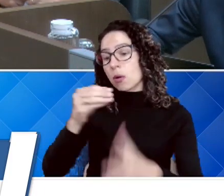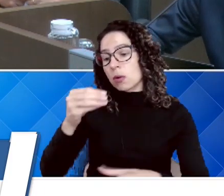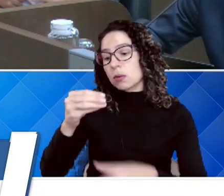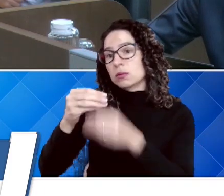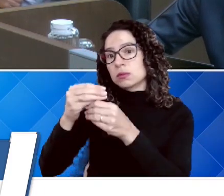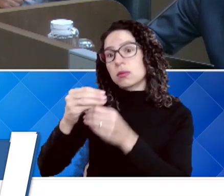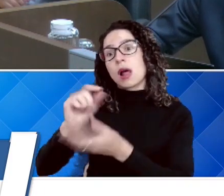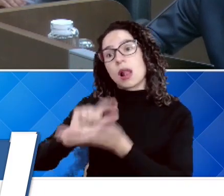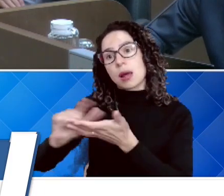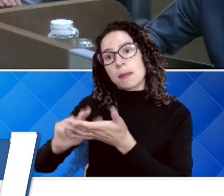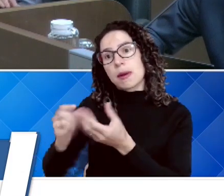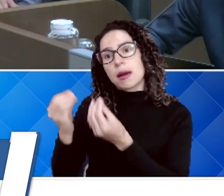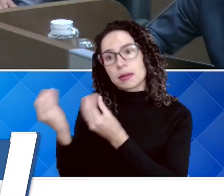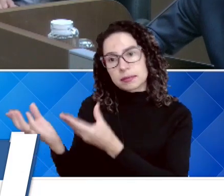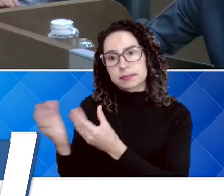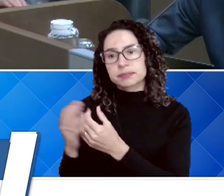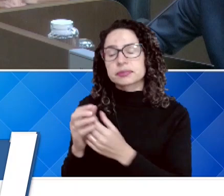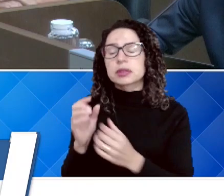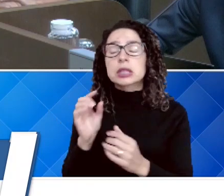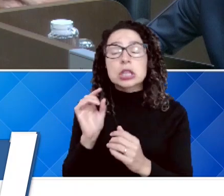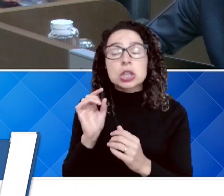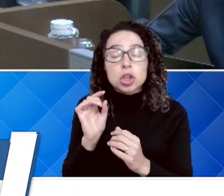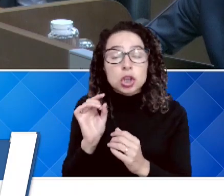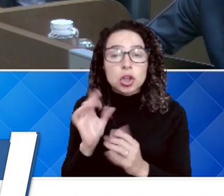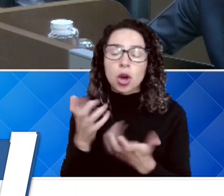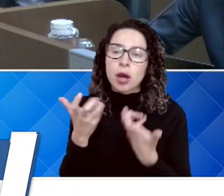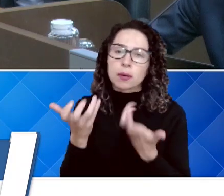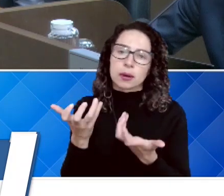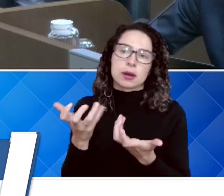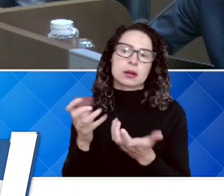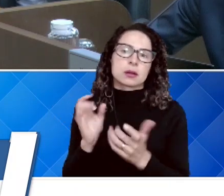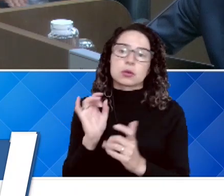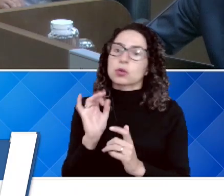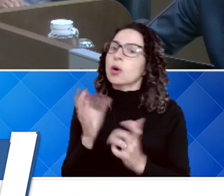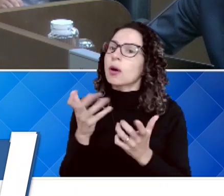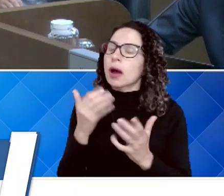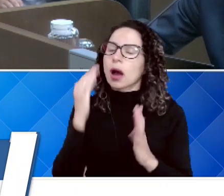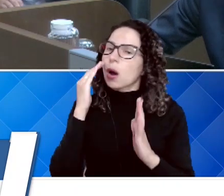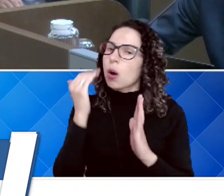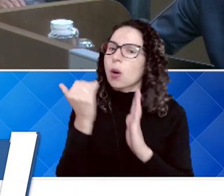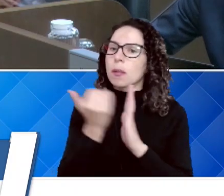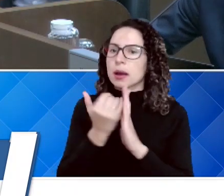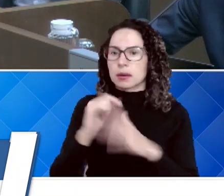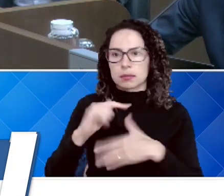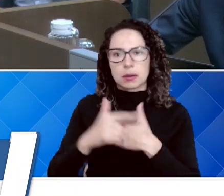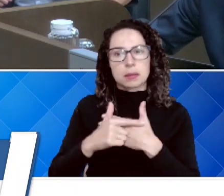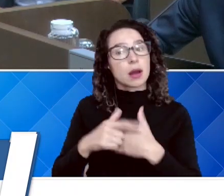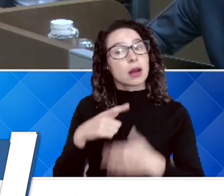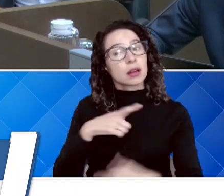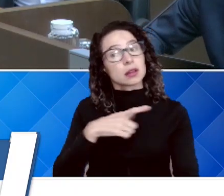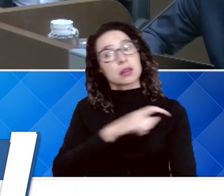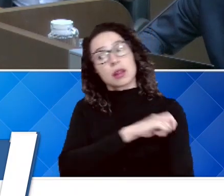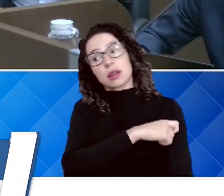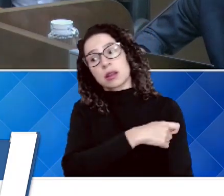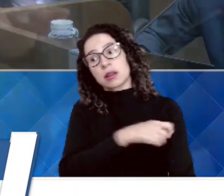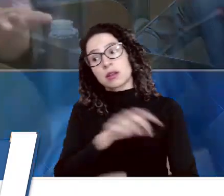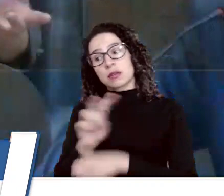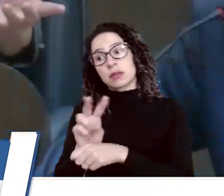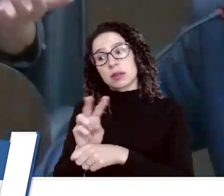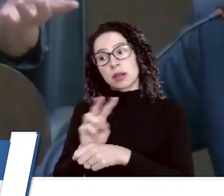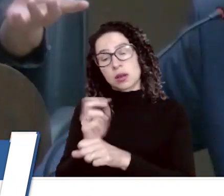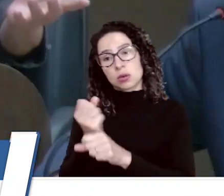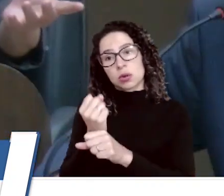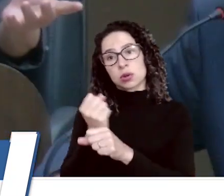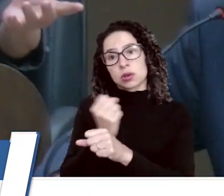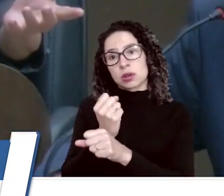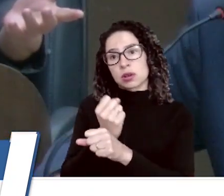prefeitura fez. É só isso que eu quero. É cumprir com o papel... Ó, e tem fiscal aí de obras, com todo de